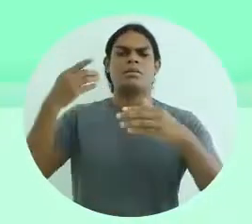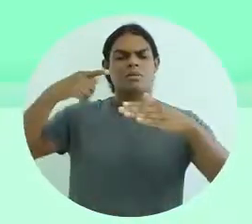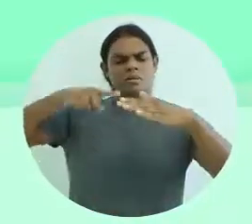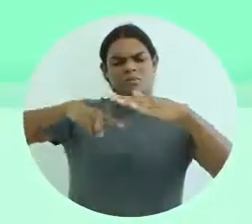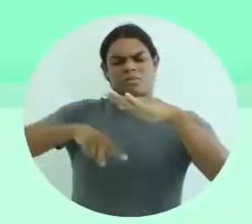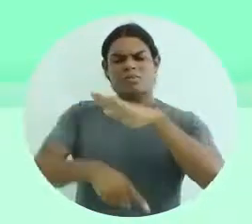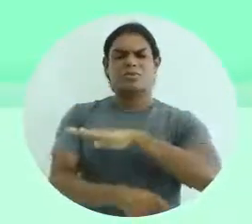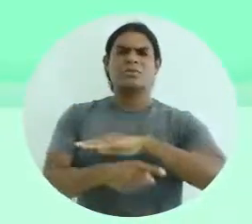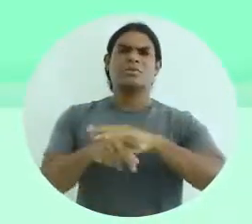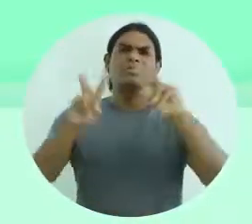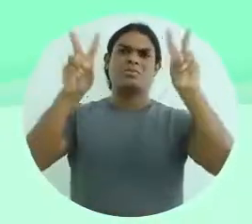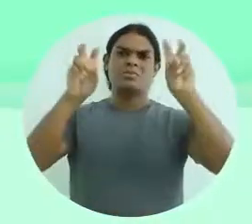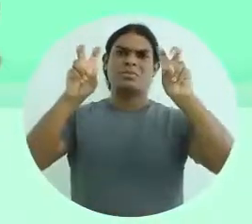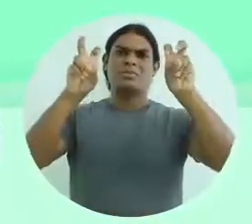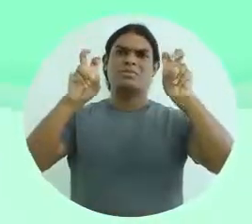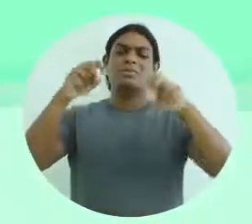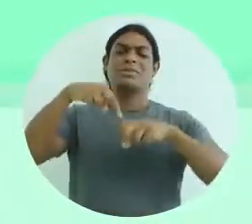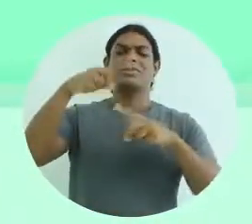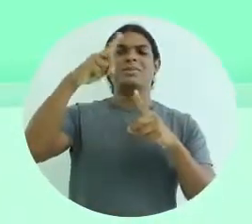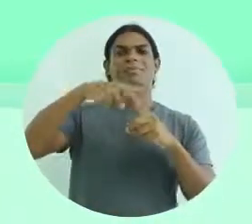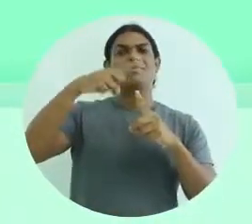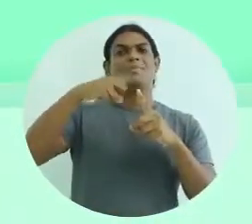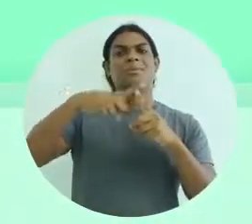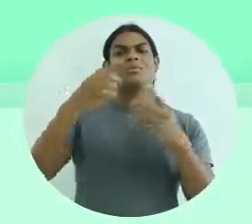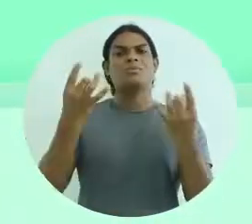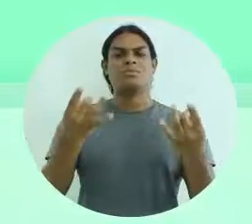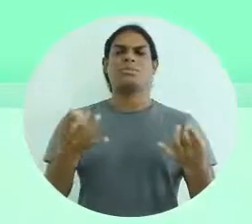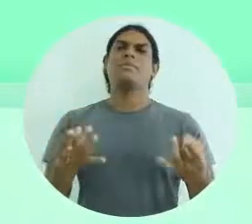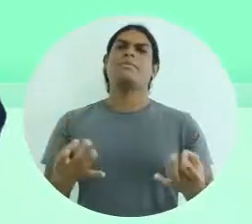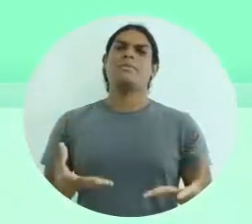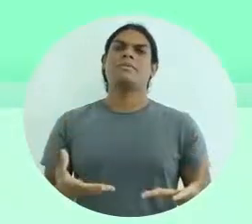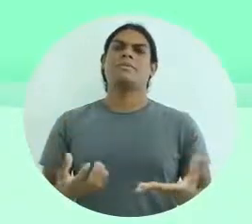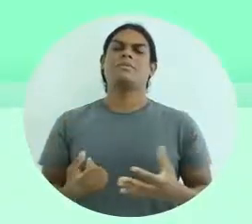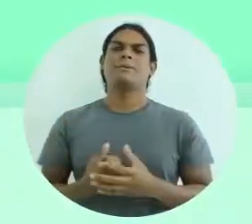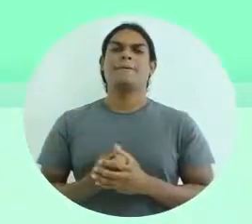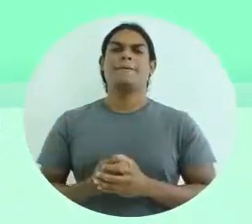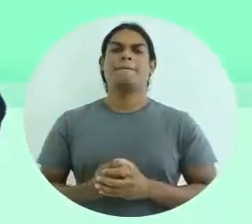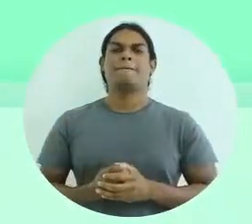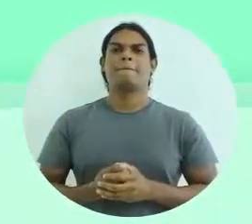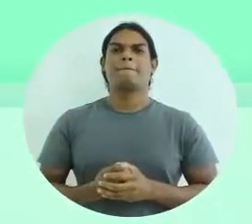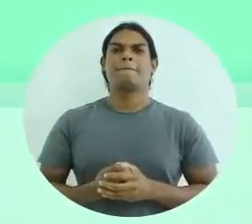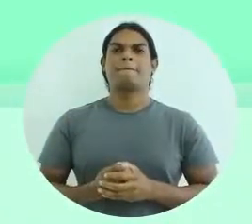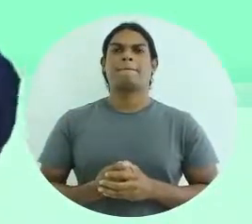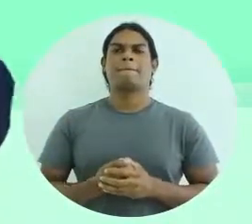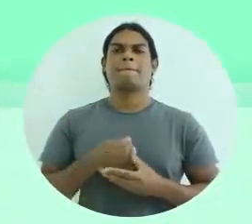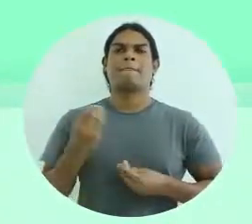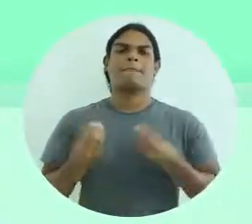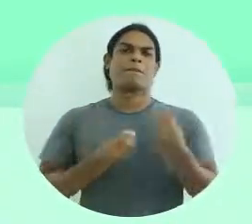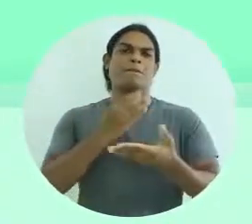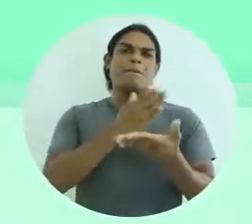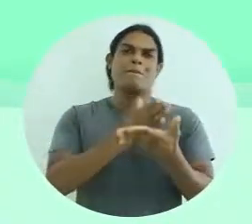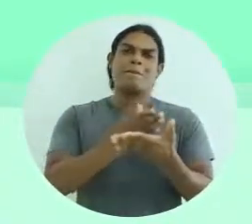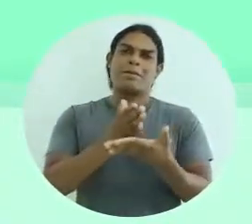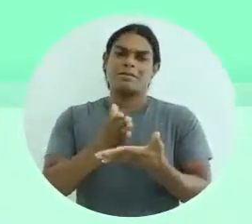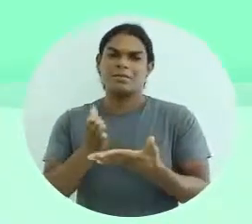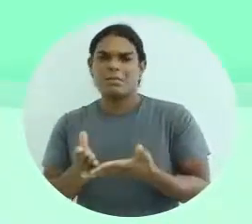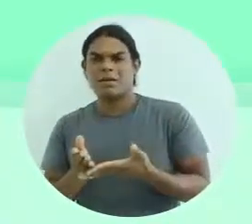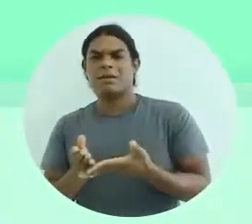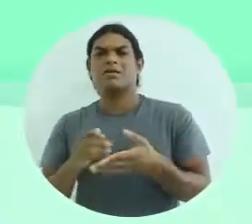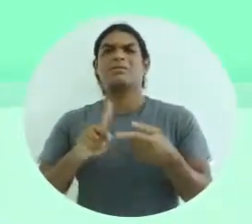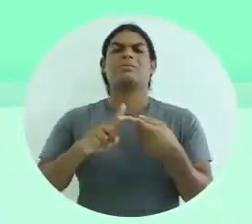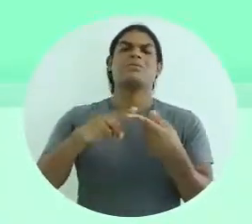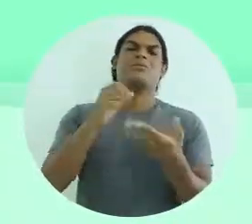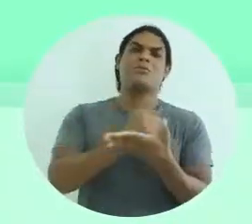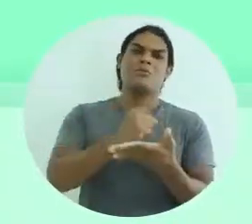os conhecimentos sobre essas operações da sistemática de comércio exterior, sobre os procedimentos, o passo a passo, os procedimentos